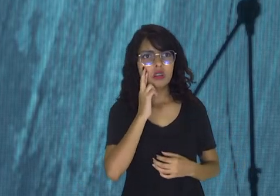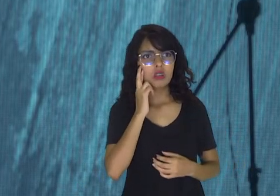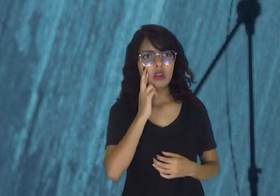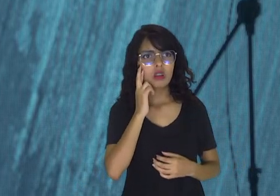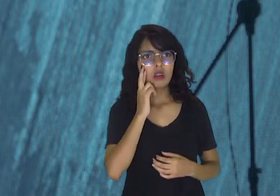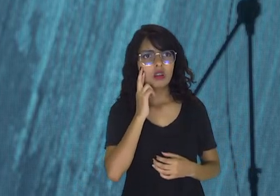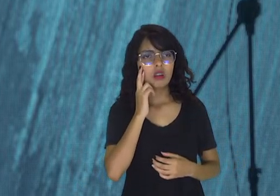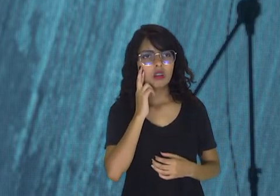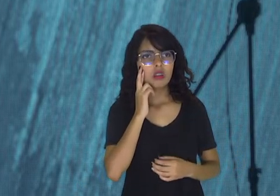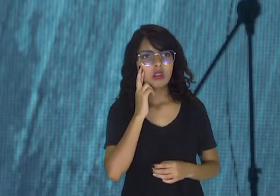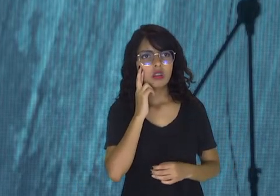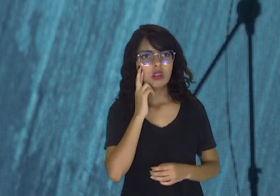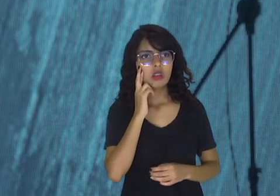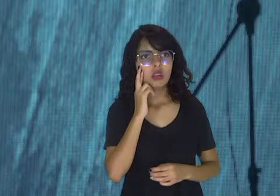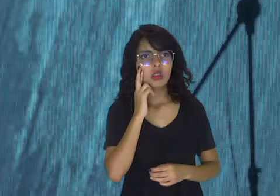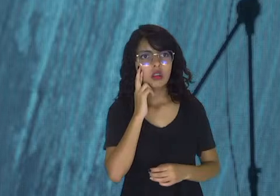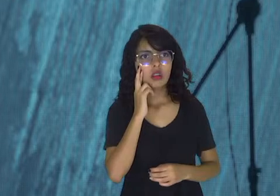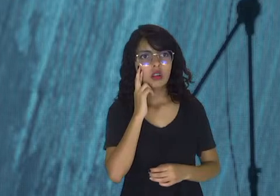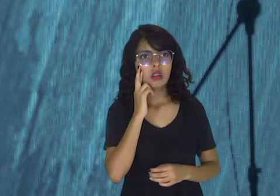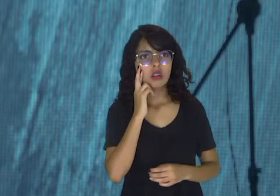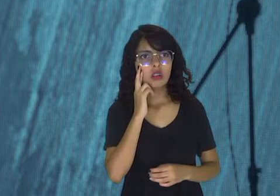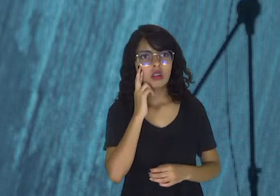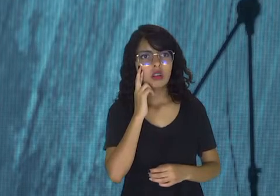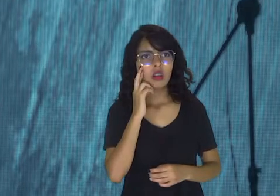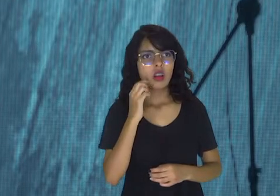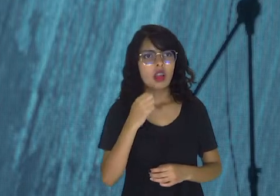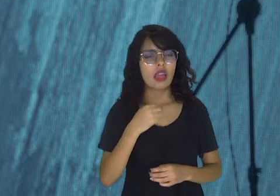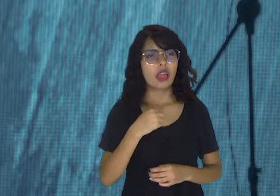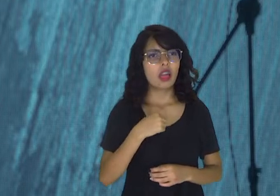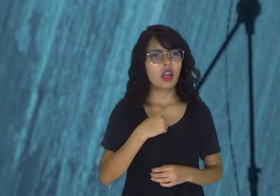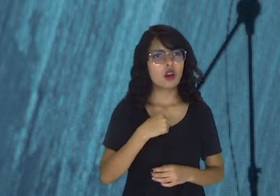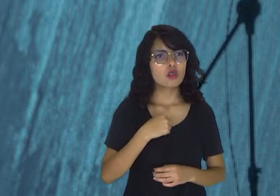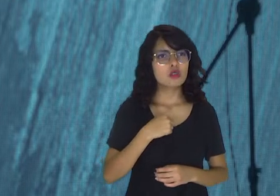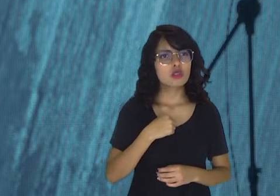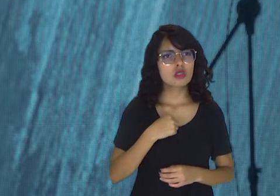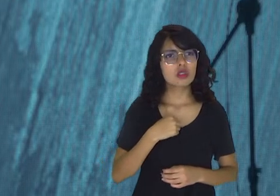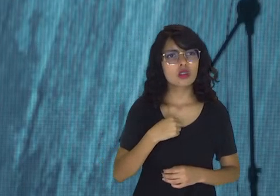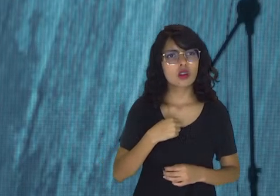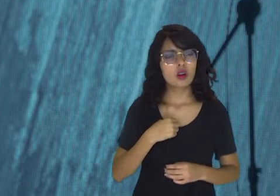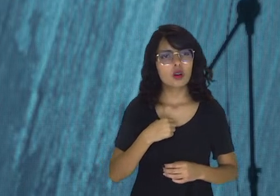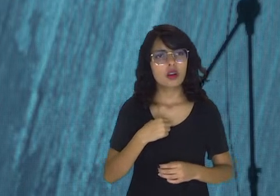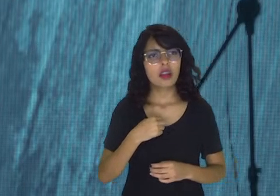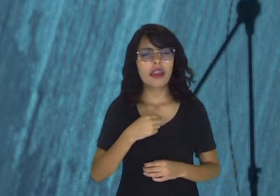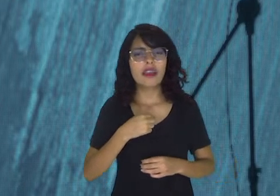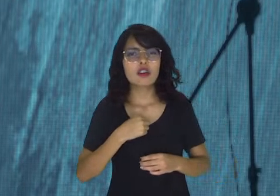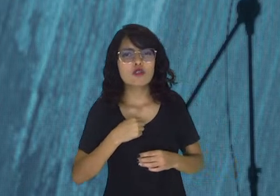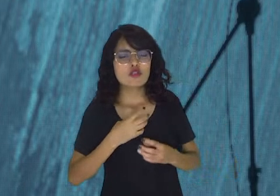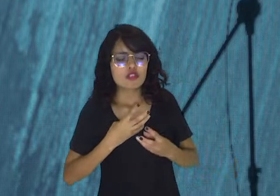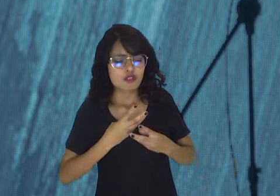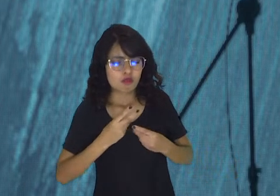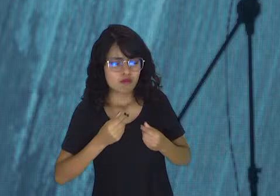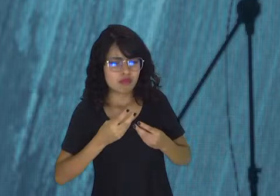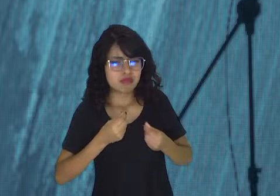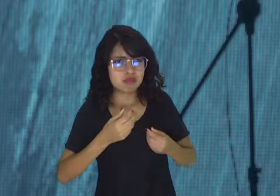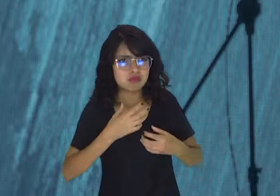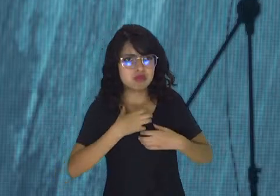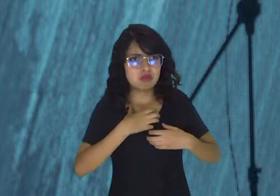mas eu quero dizer para você que eu tive uma impressão que você foi profundamente tocada por Deus no domingo à noite,